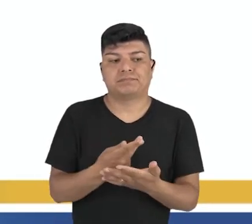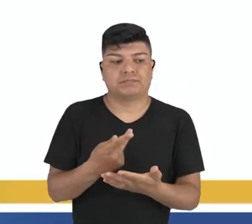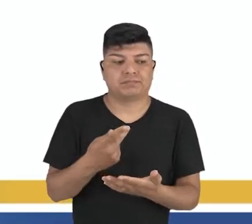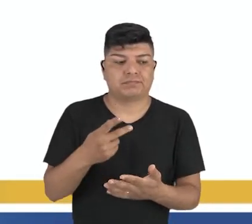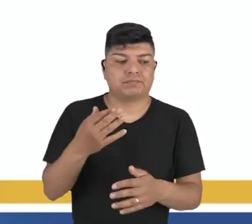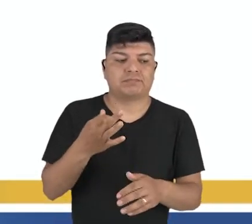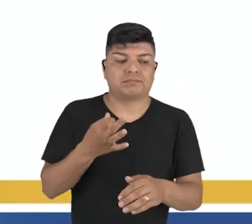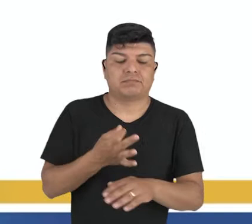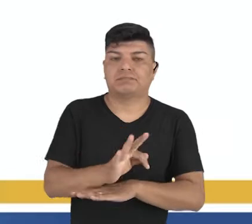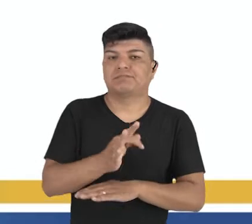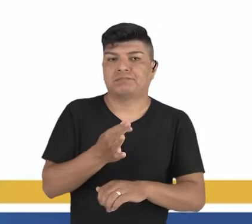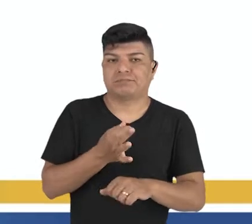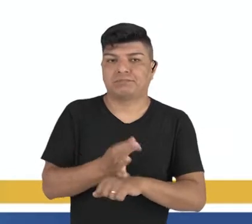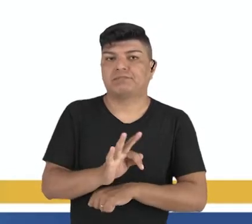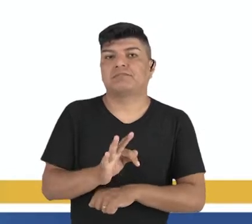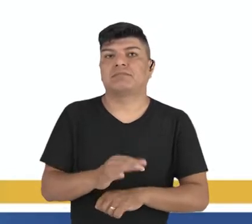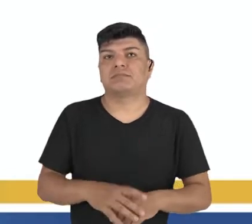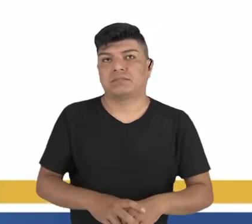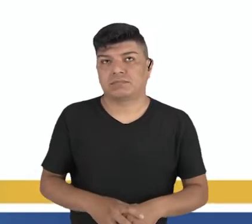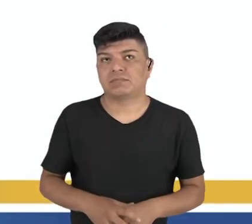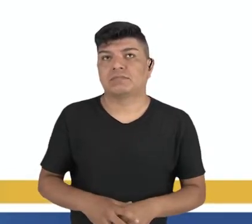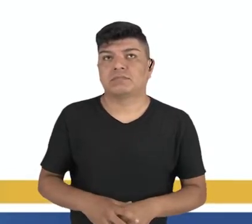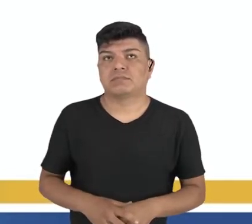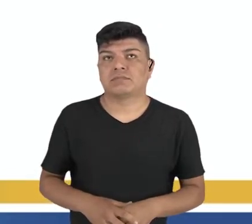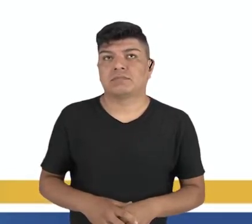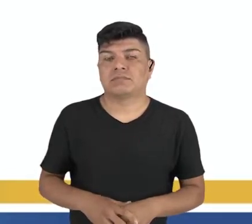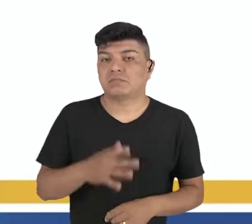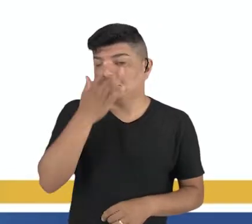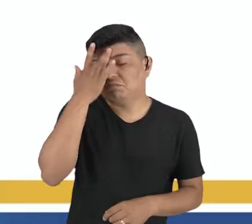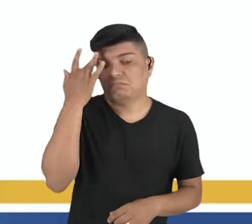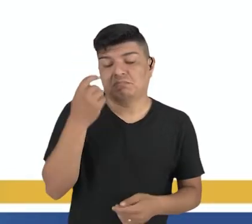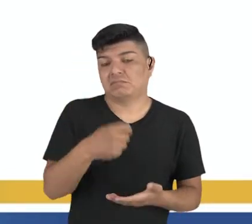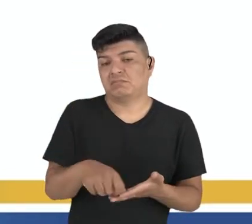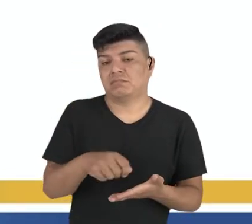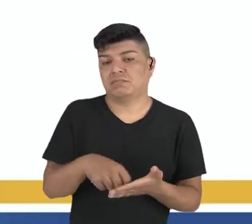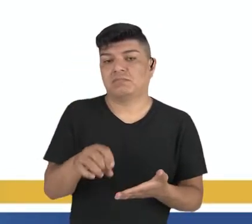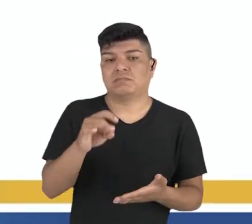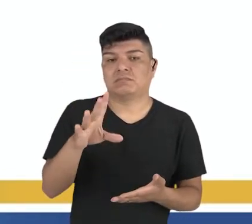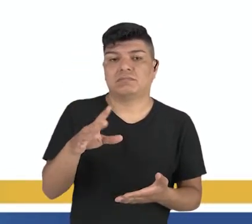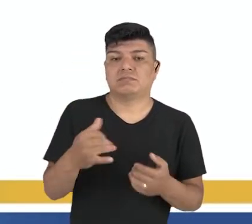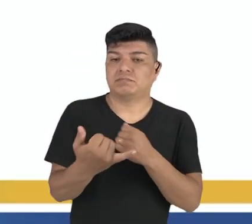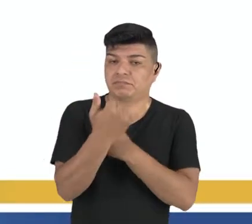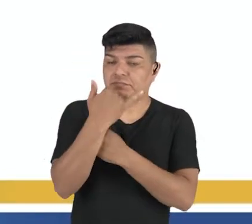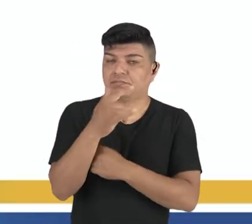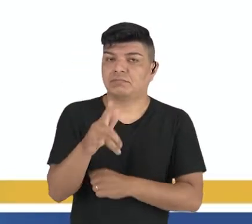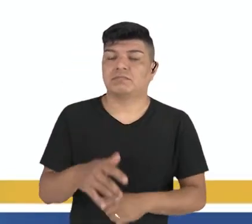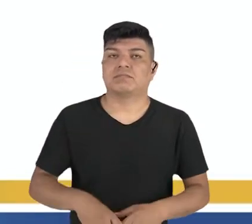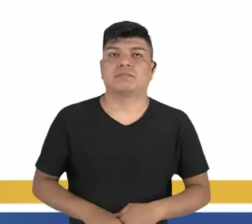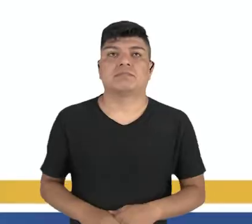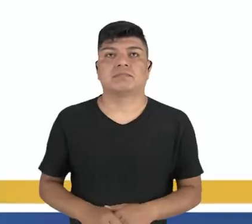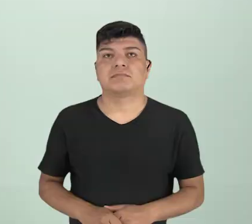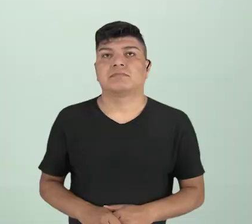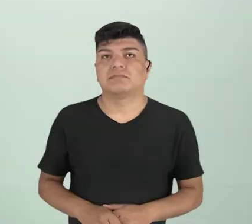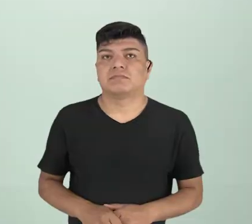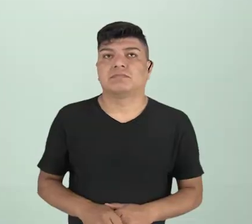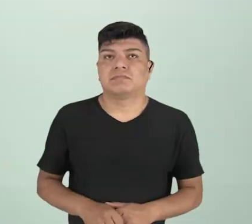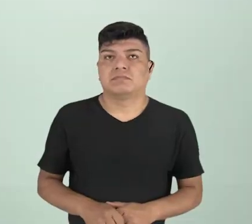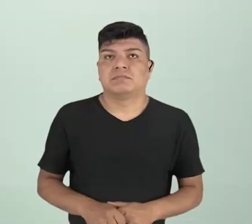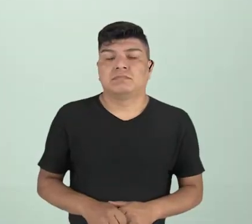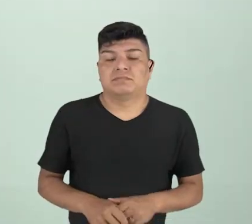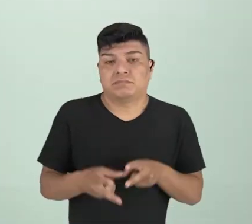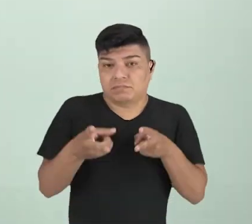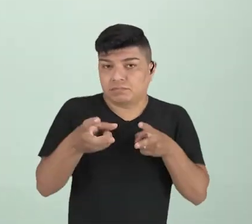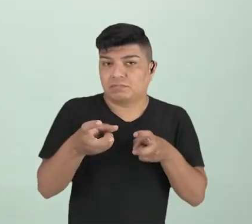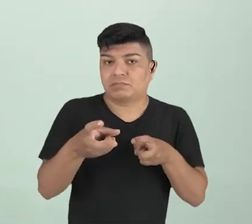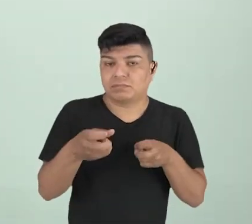não seja uma informação verdadeira. Alguém colocou lá só para te trollar, né? Então, perceba